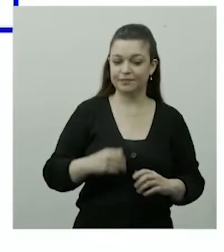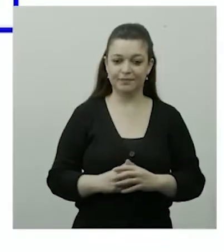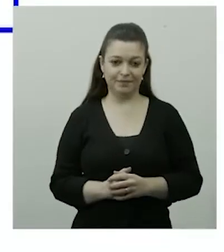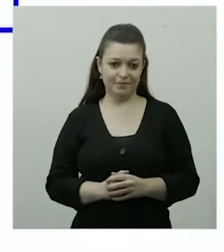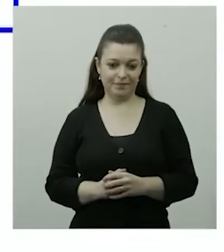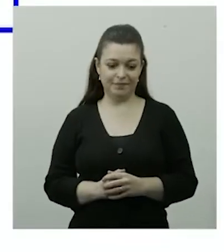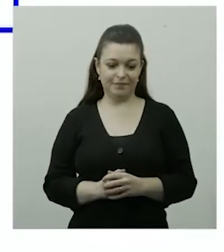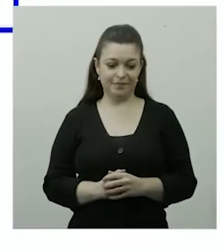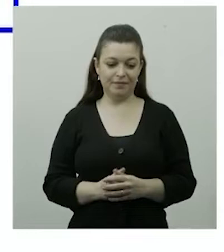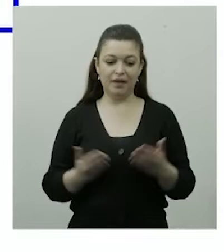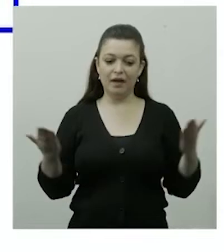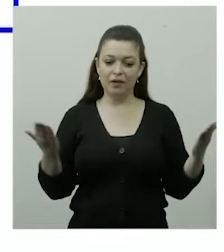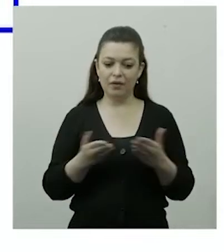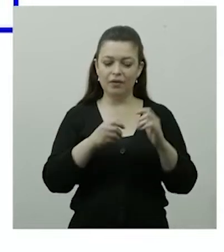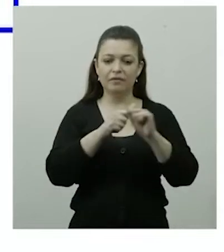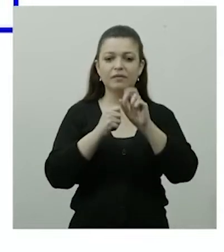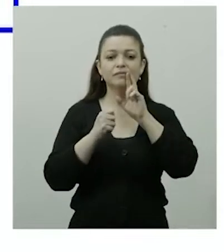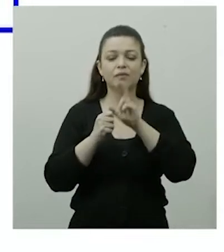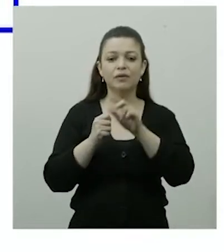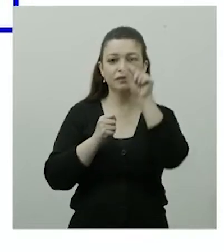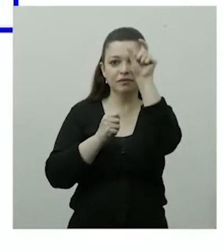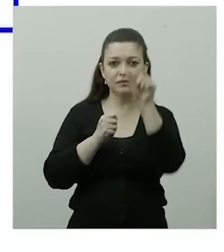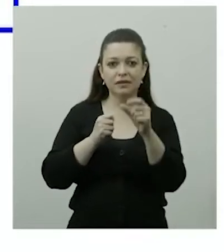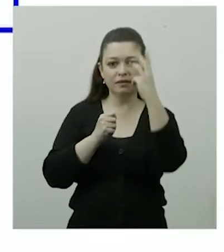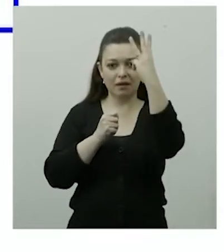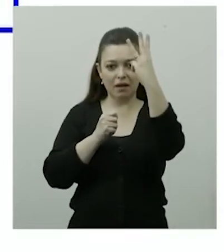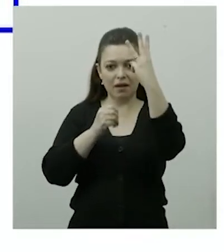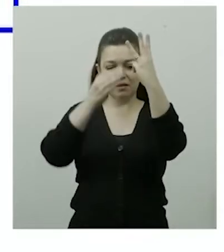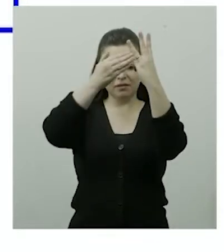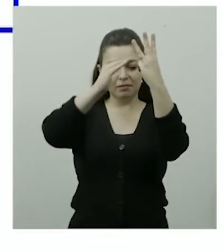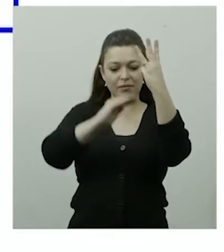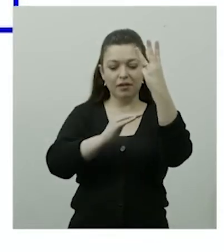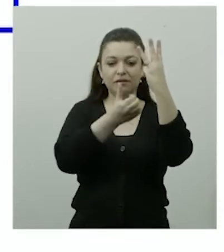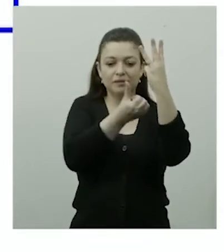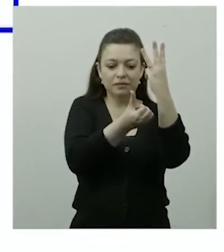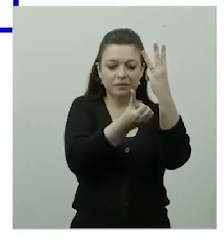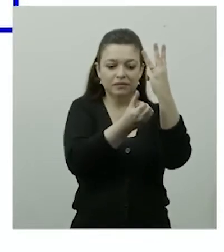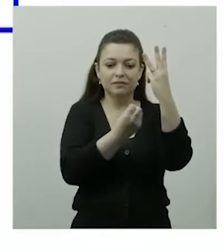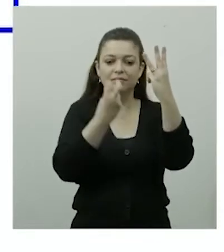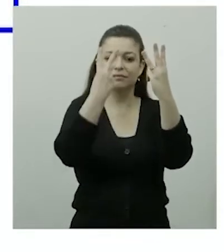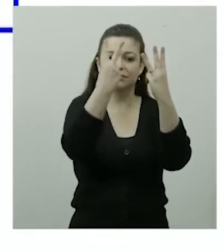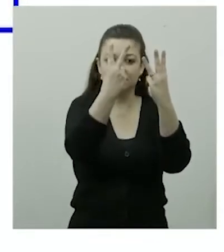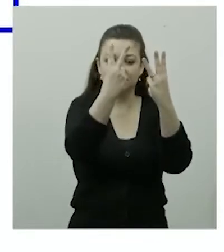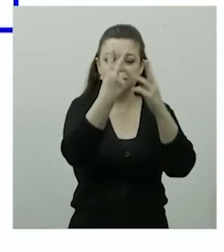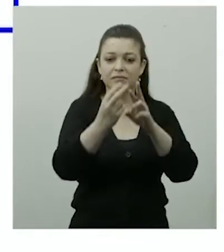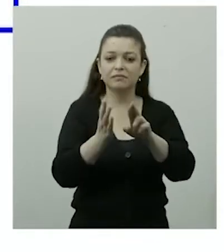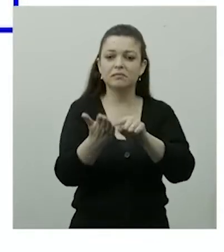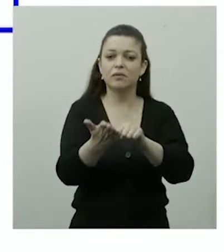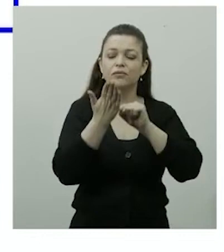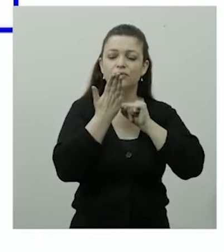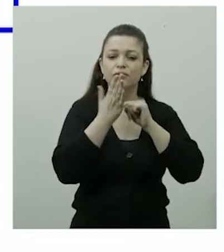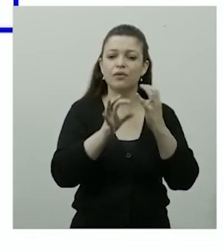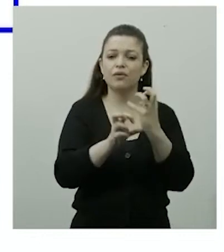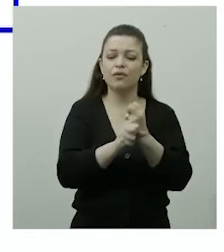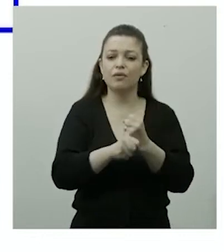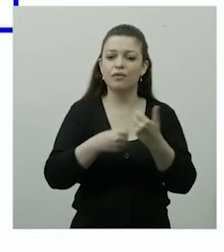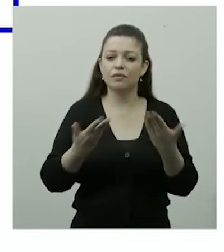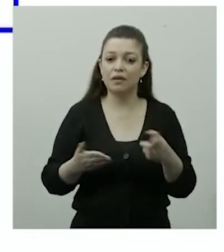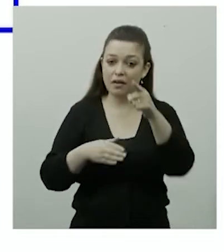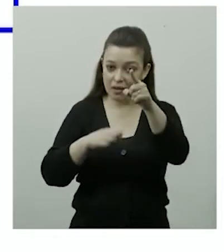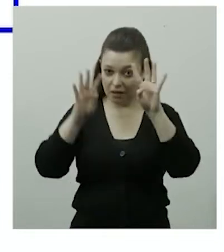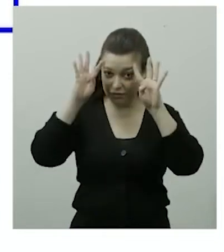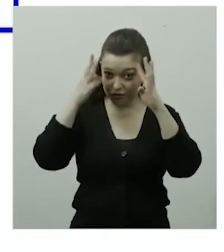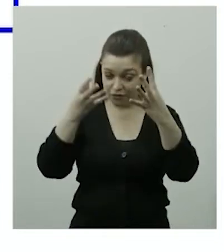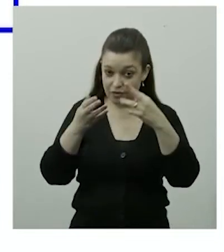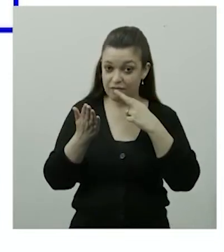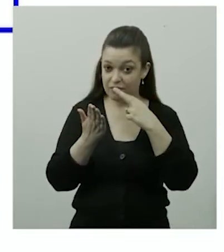apareceu outra peça do dominó ali, ó. Resposta 3 e o 6 ao quadrado. Resolvam o